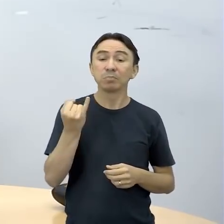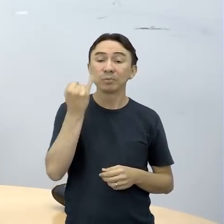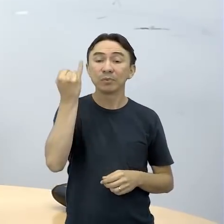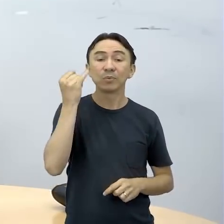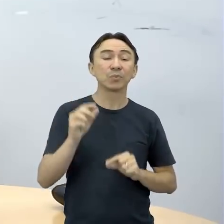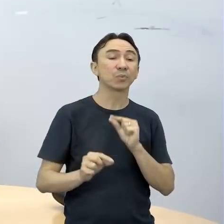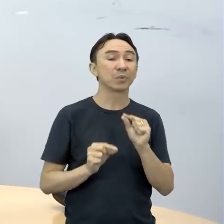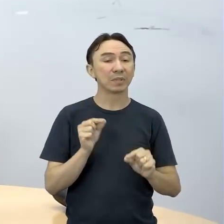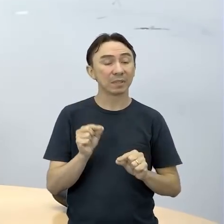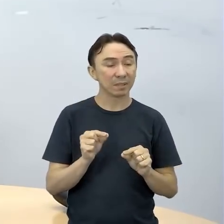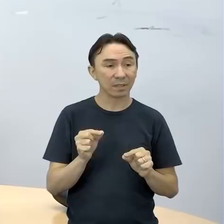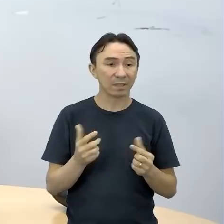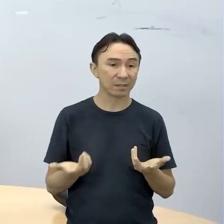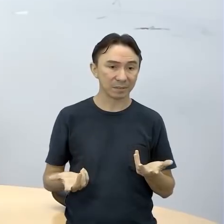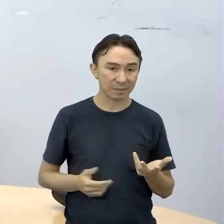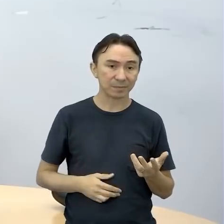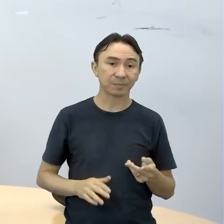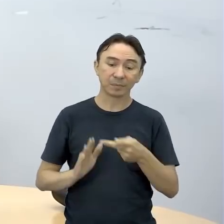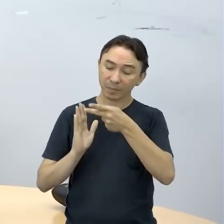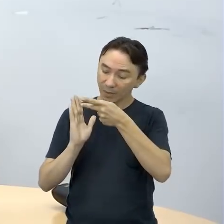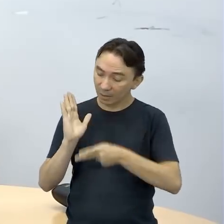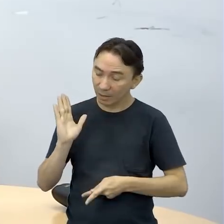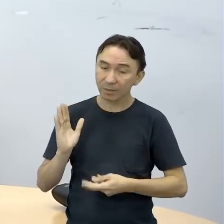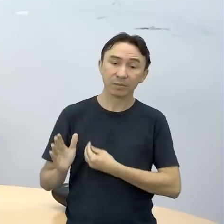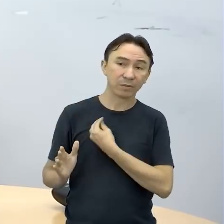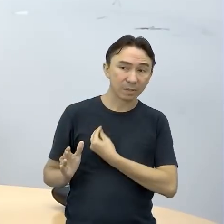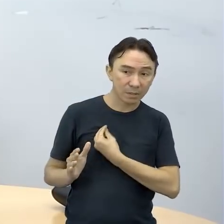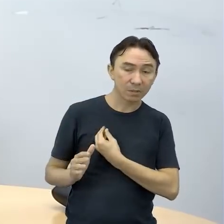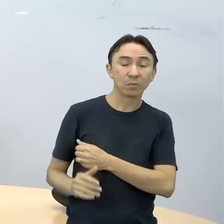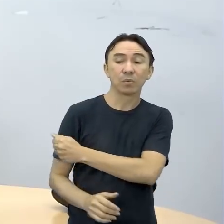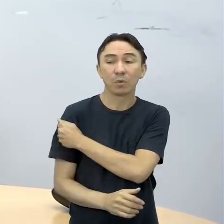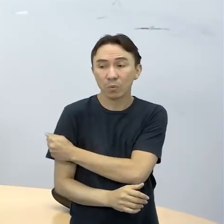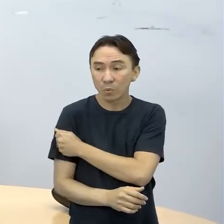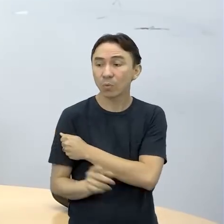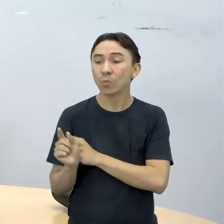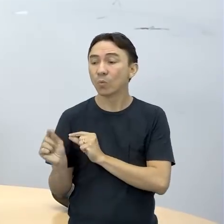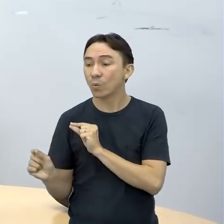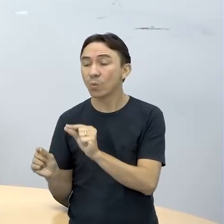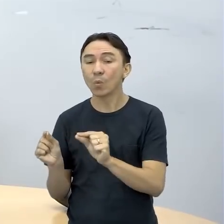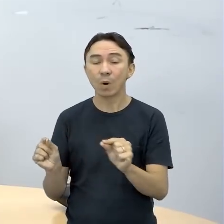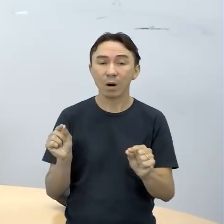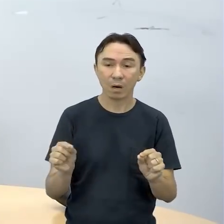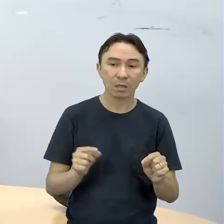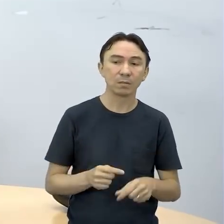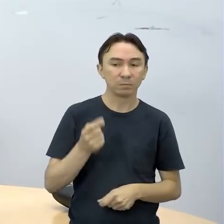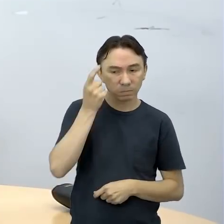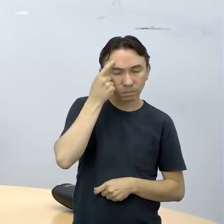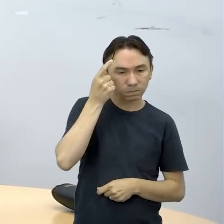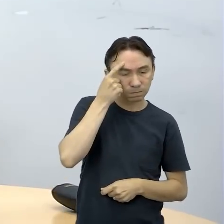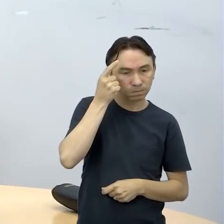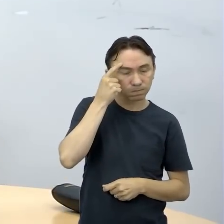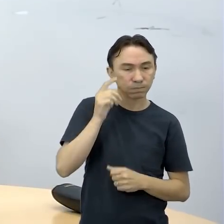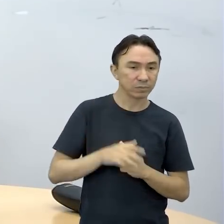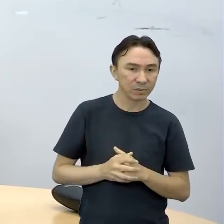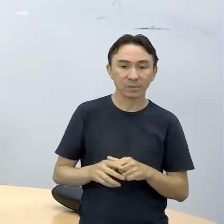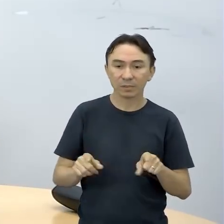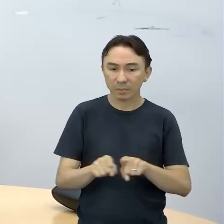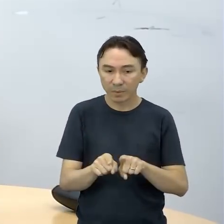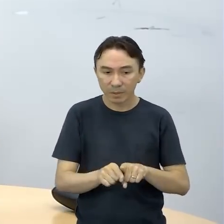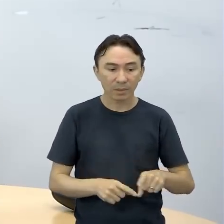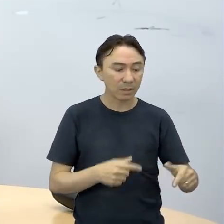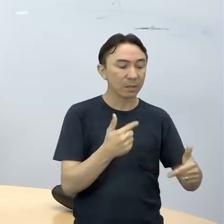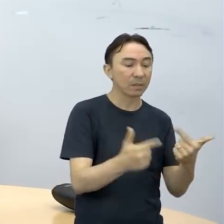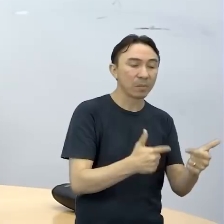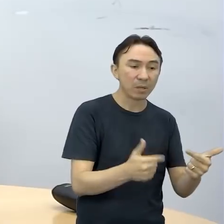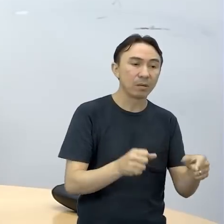é estar sempre pensando no projeto de vida dos estudantes, mostrando para eles algumas noções do mundo do trabalho,